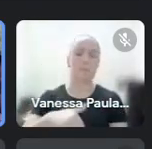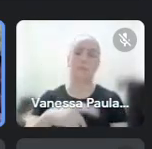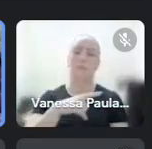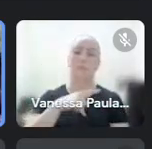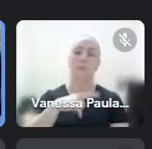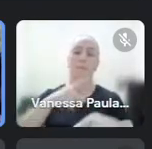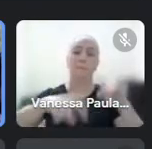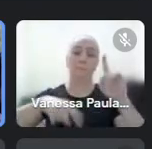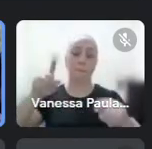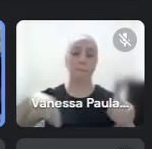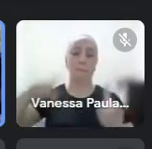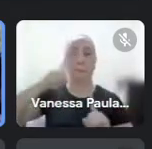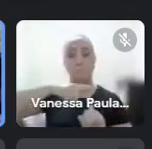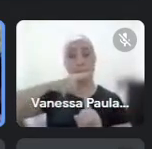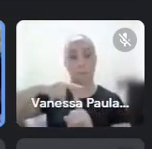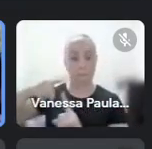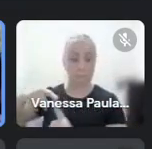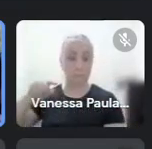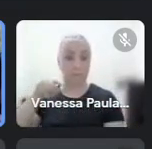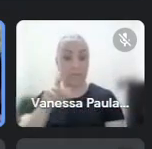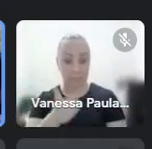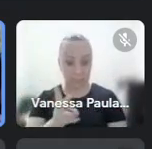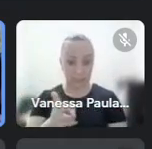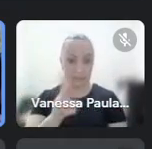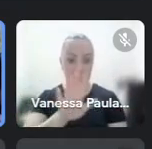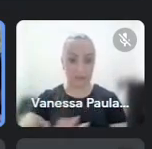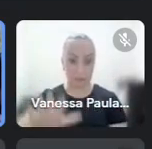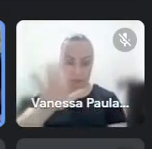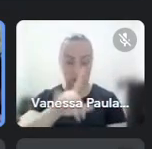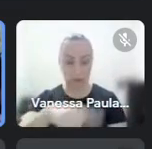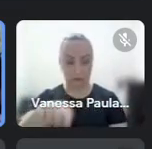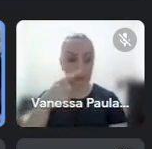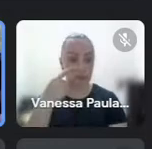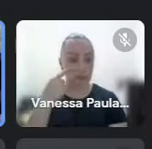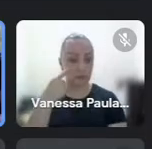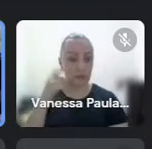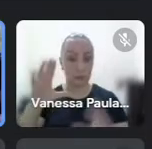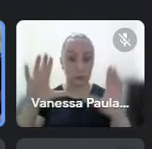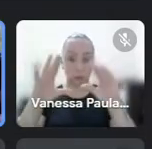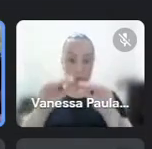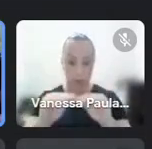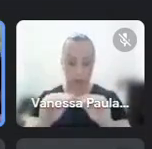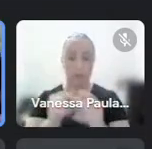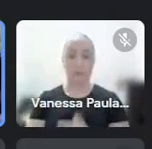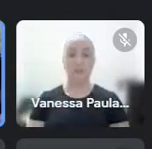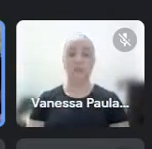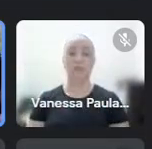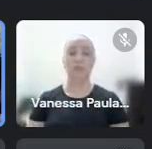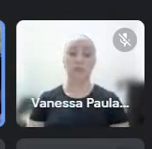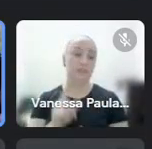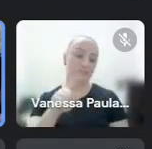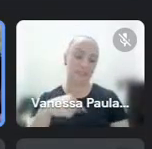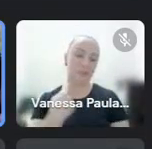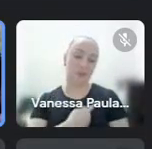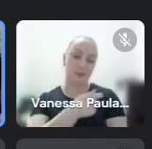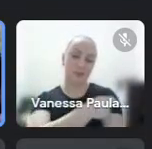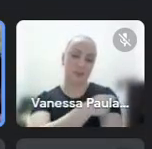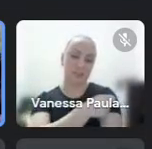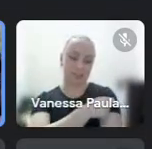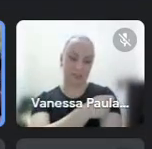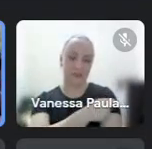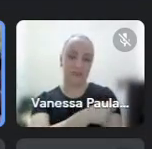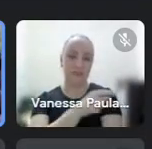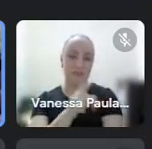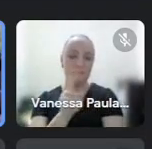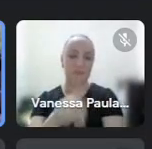alguns espécimes. Aqui numa figura que vocês estão vendo à noite, esse aqui é um dos nossos alunos, essa imagem